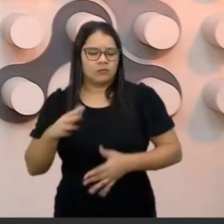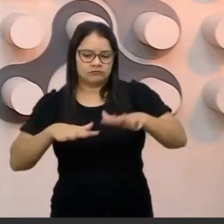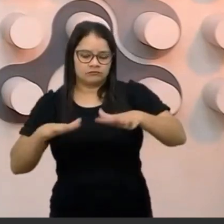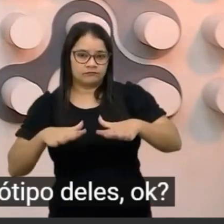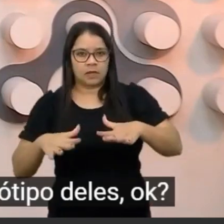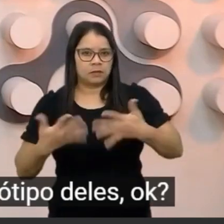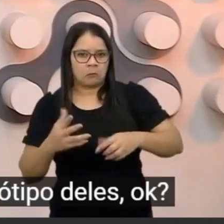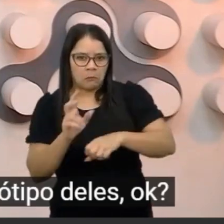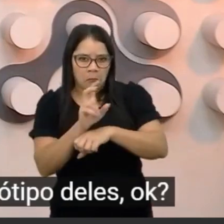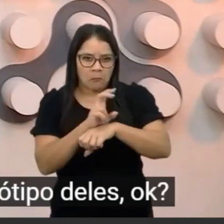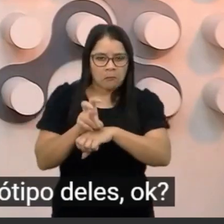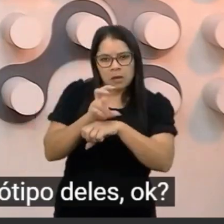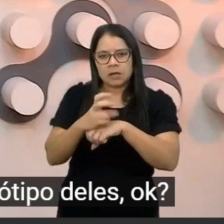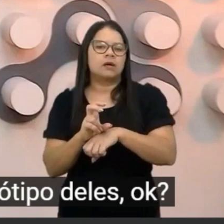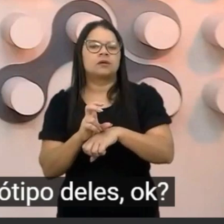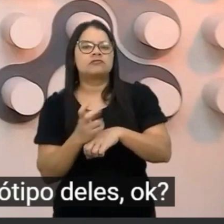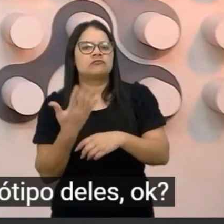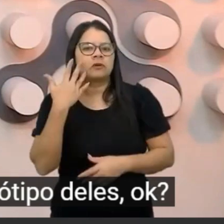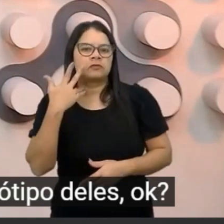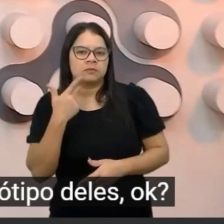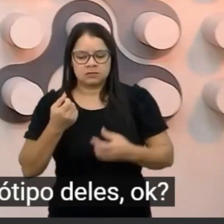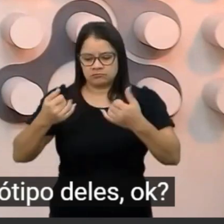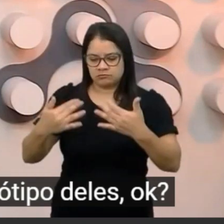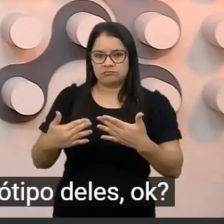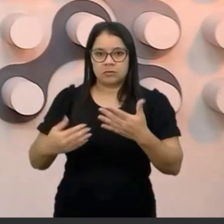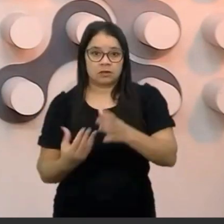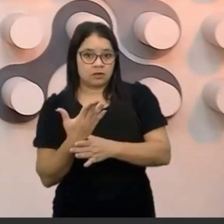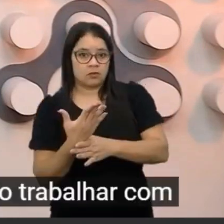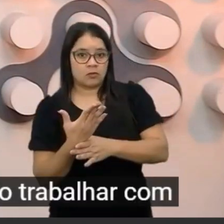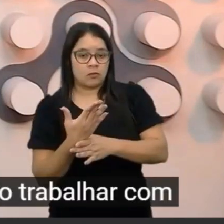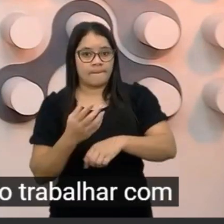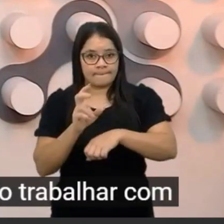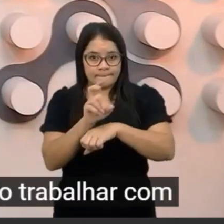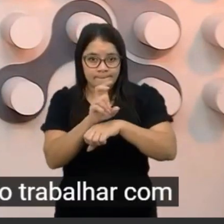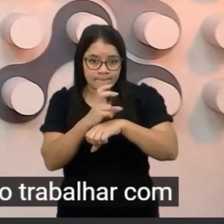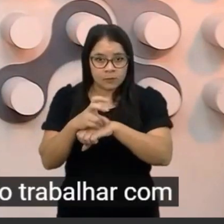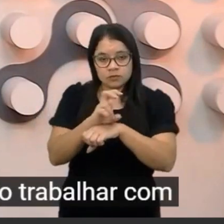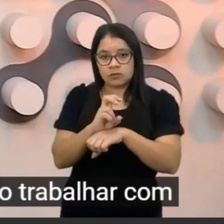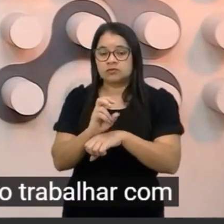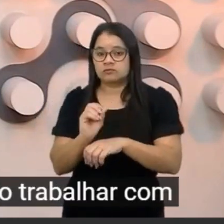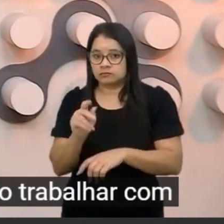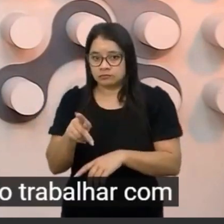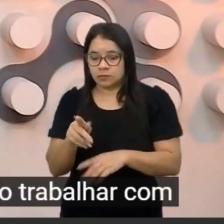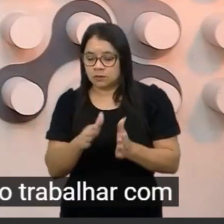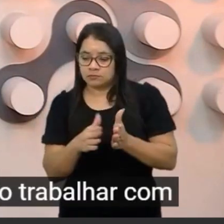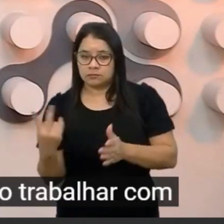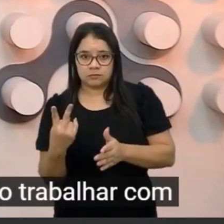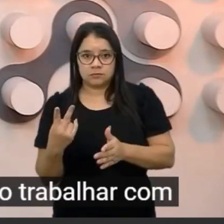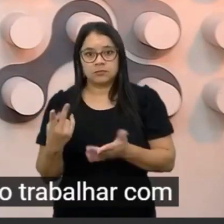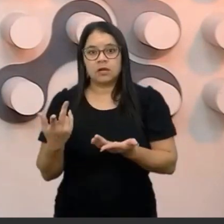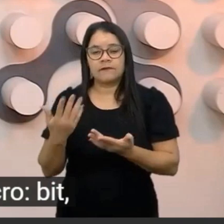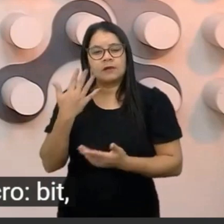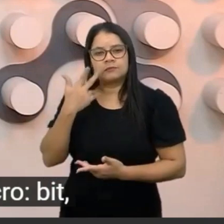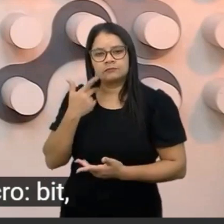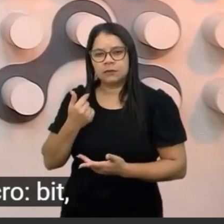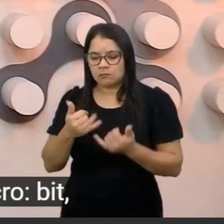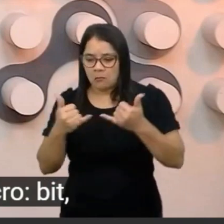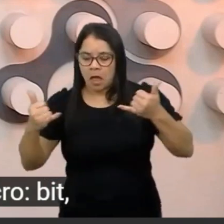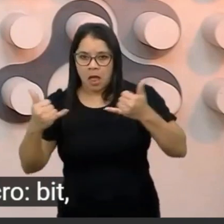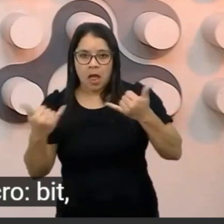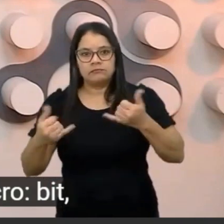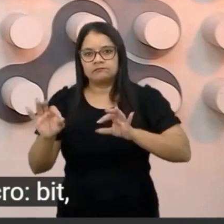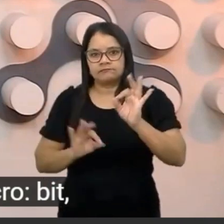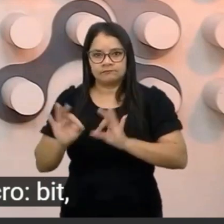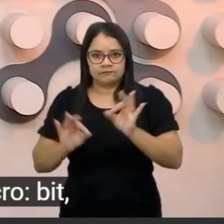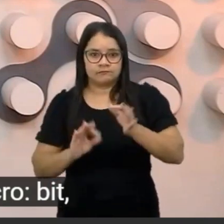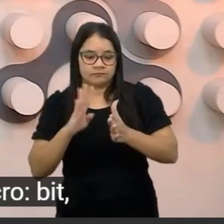movimento mecânico, falamos um pouquinho sobre a automação, e eles criaram um protótipo deles, ok? Nessa segunda, eles vão automatizar, realmente. Então, eles vão trabalhar com a questão